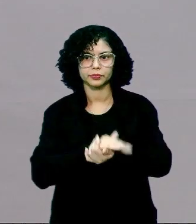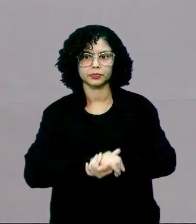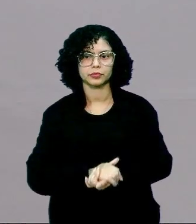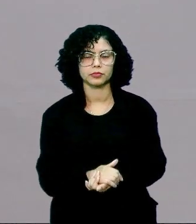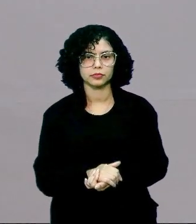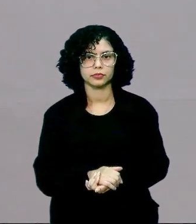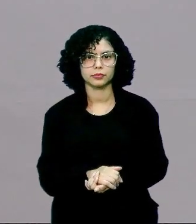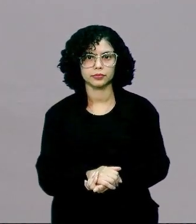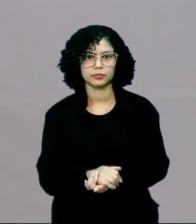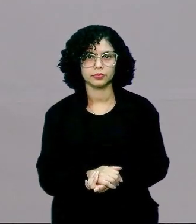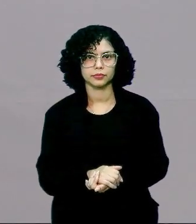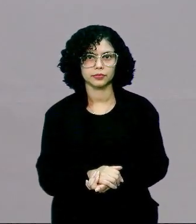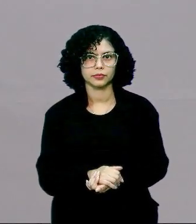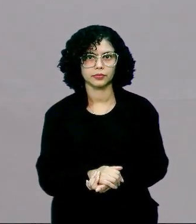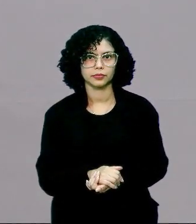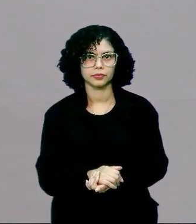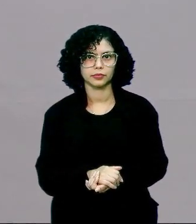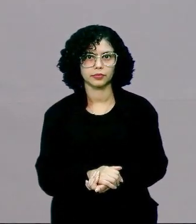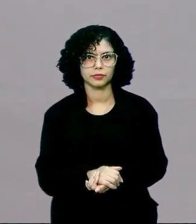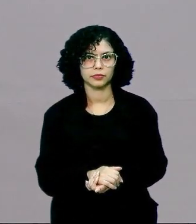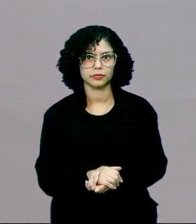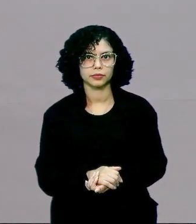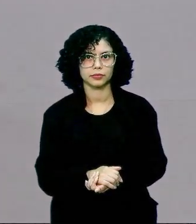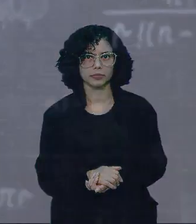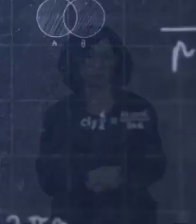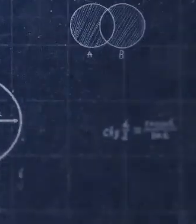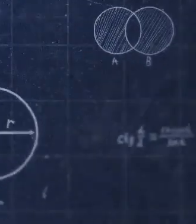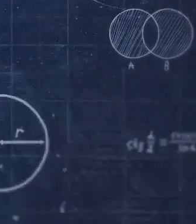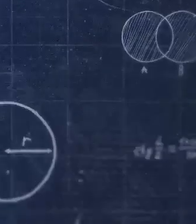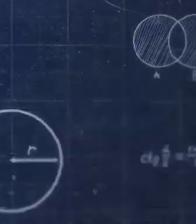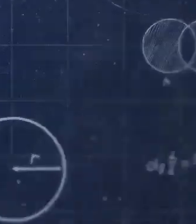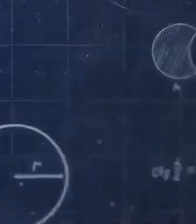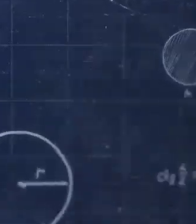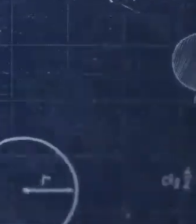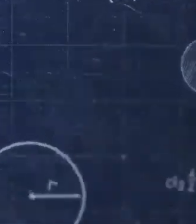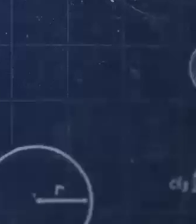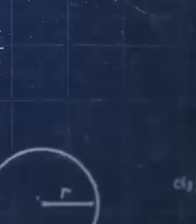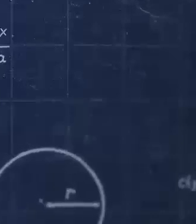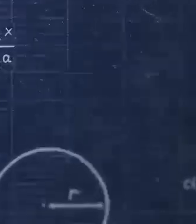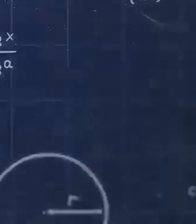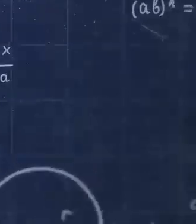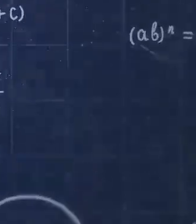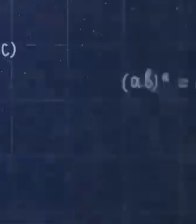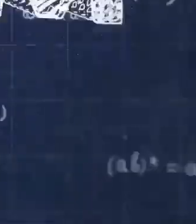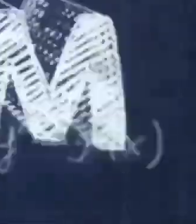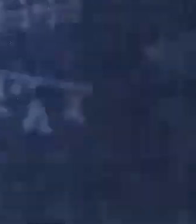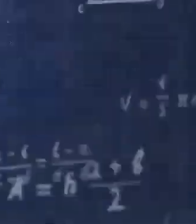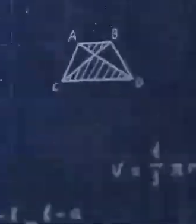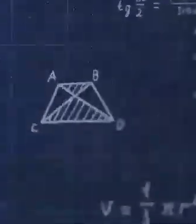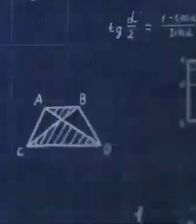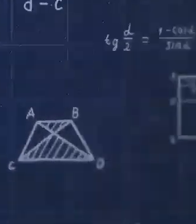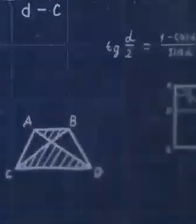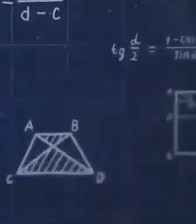class. Tchau, tchau e até a próxima aula.